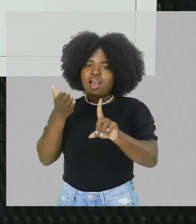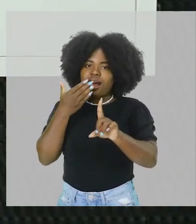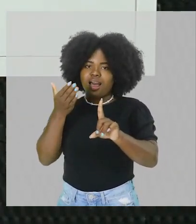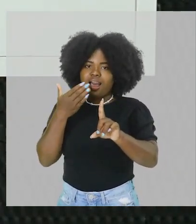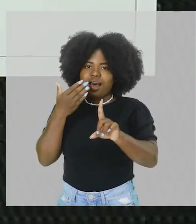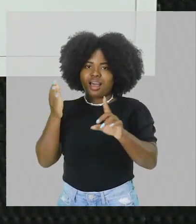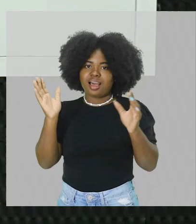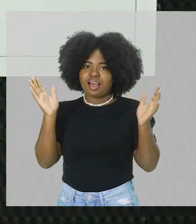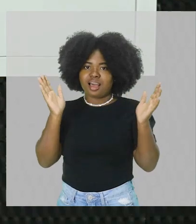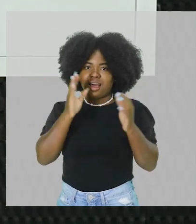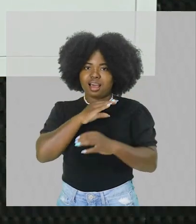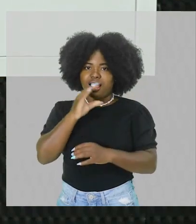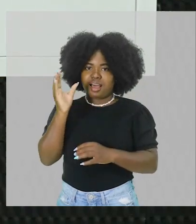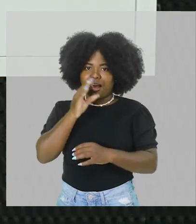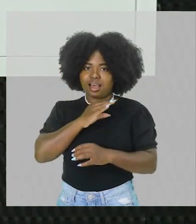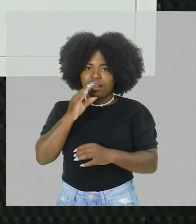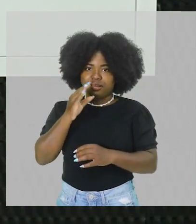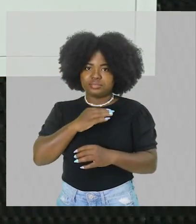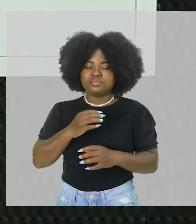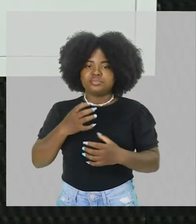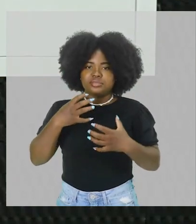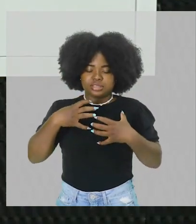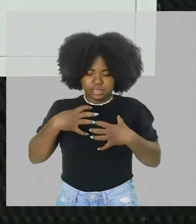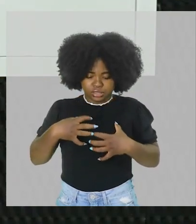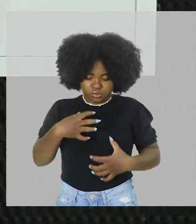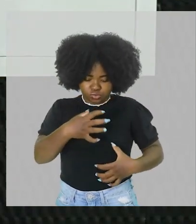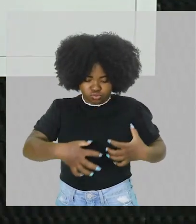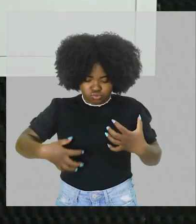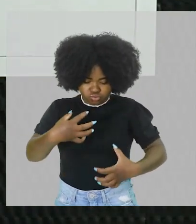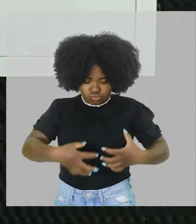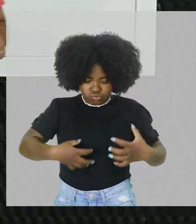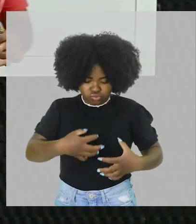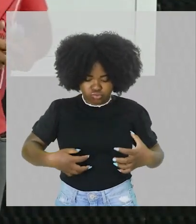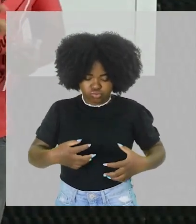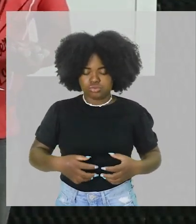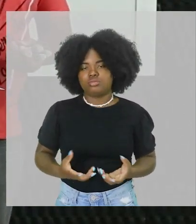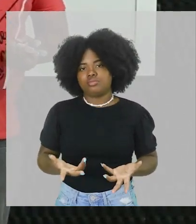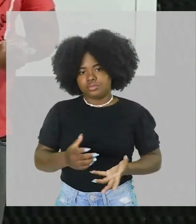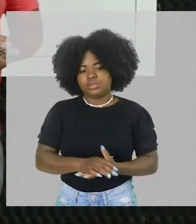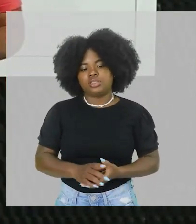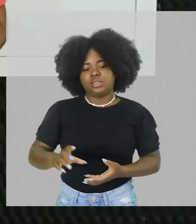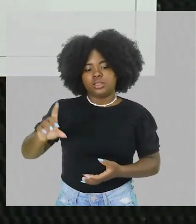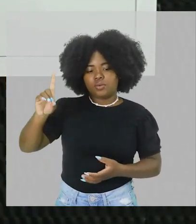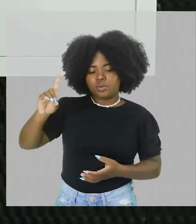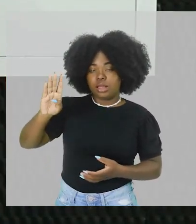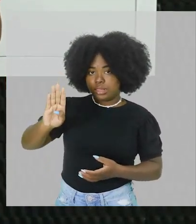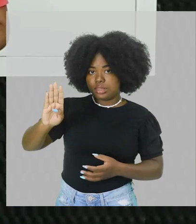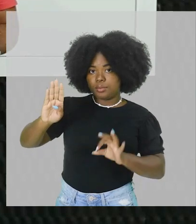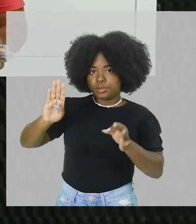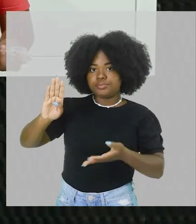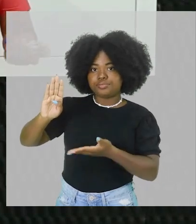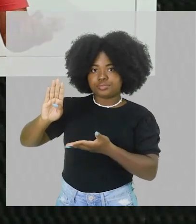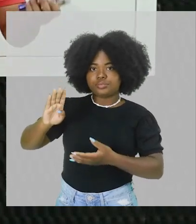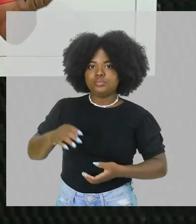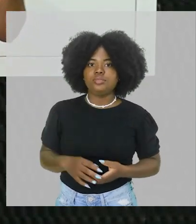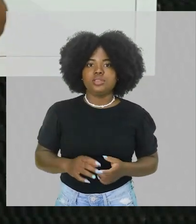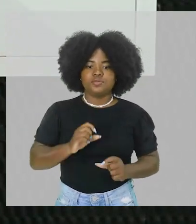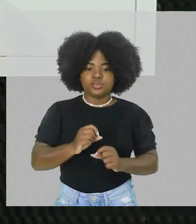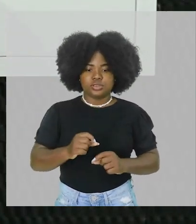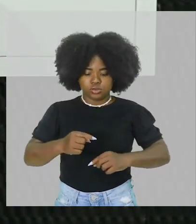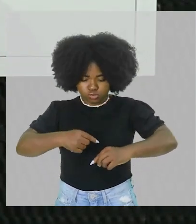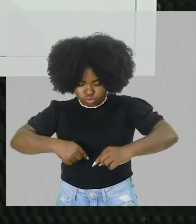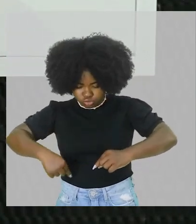certo? Então ele gera, né, o campo magnético alternado. faz com que essas nanopartículas elas girem,